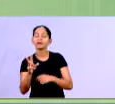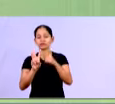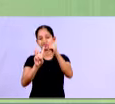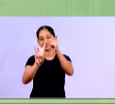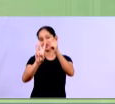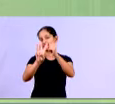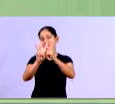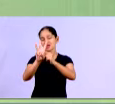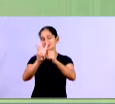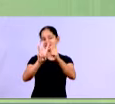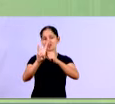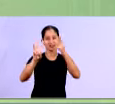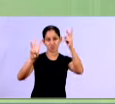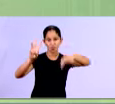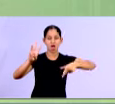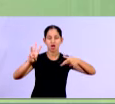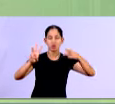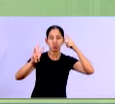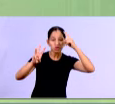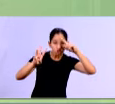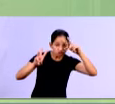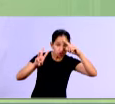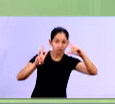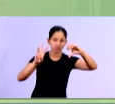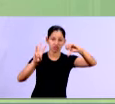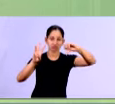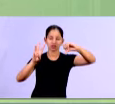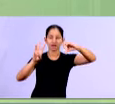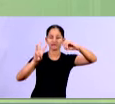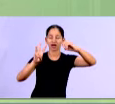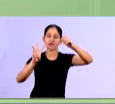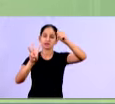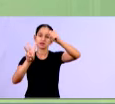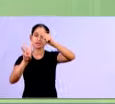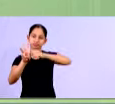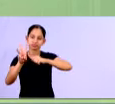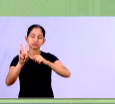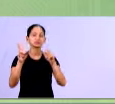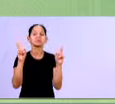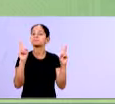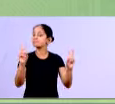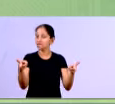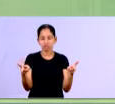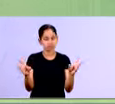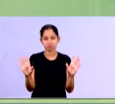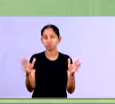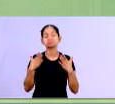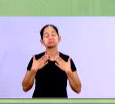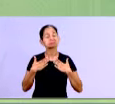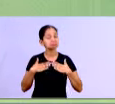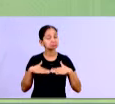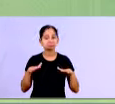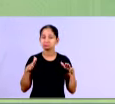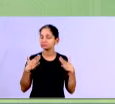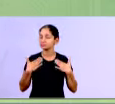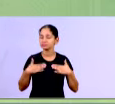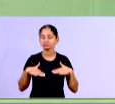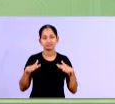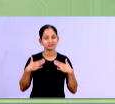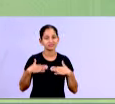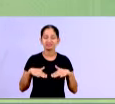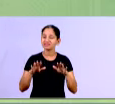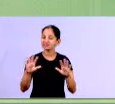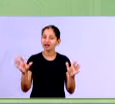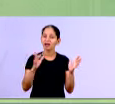meses. Observe que a taxa ficou em meses, tempo também ficou em meses. E aí, tranquilidade. Só lembrando de novo,